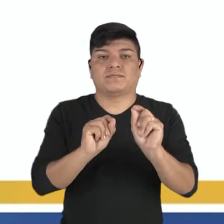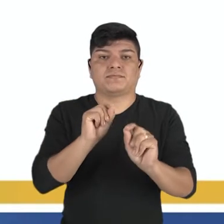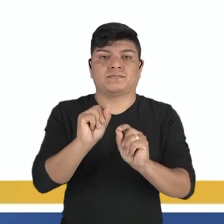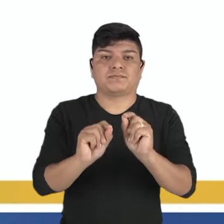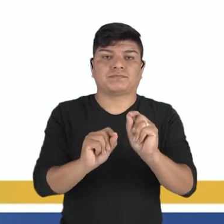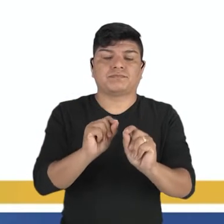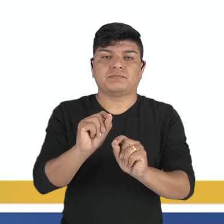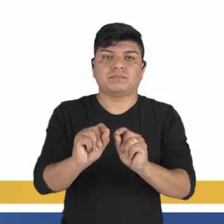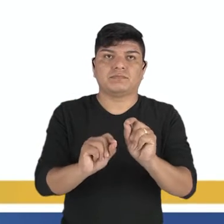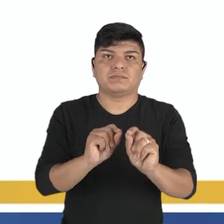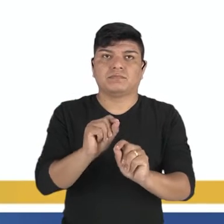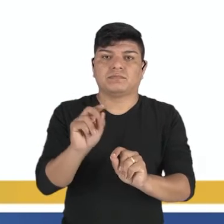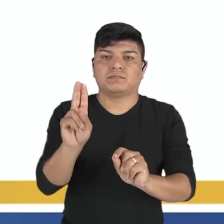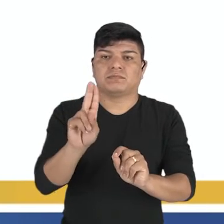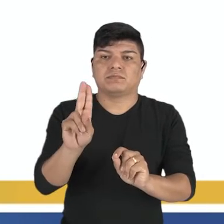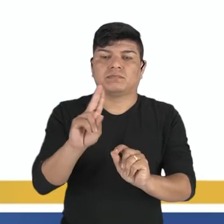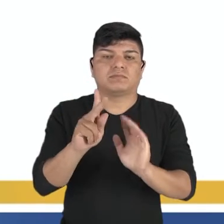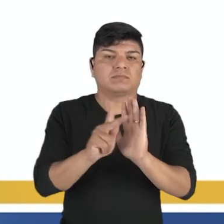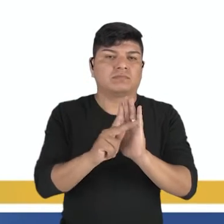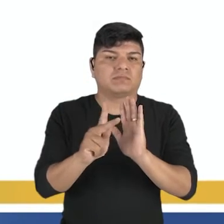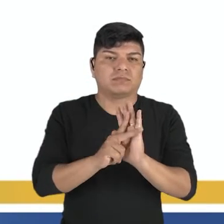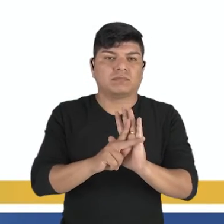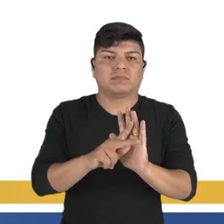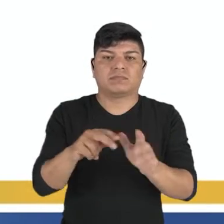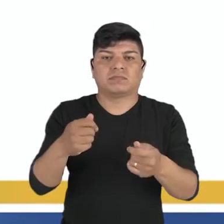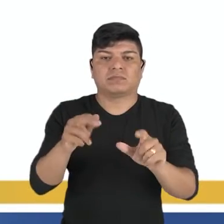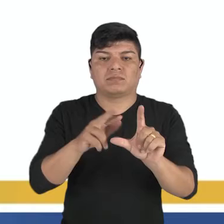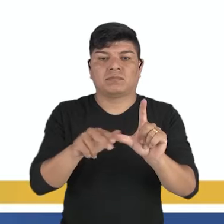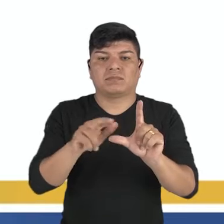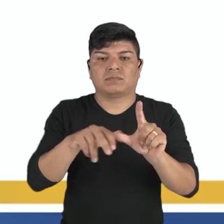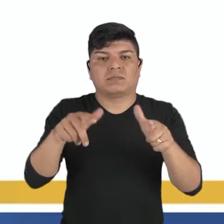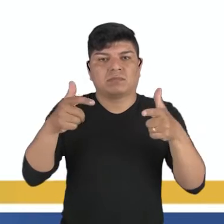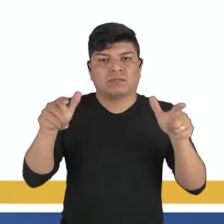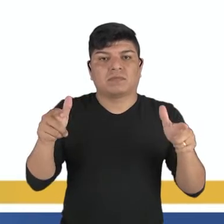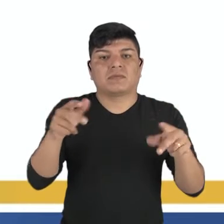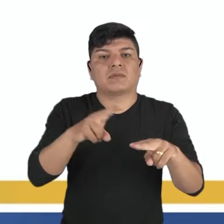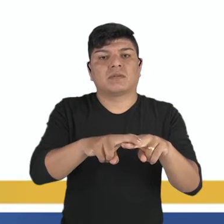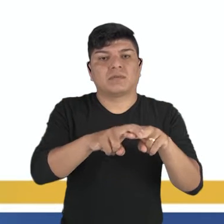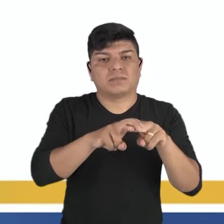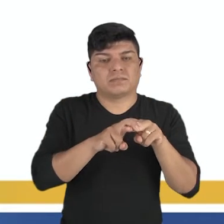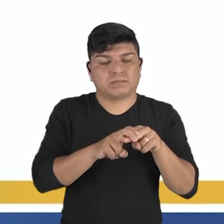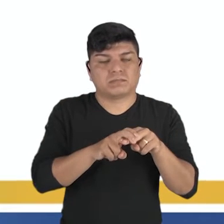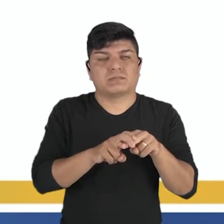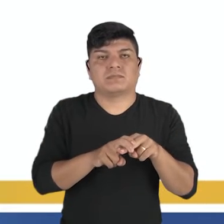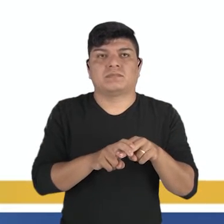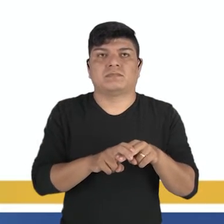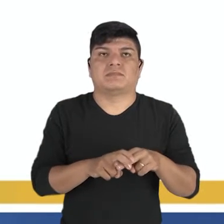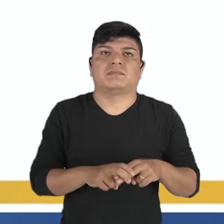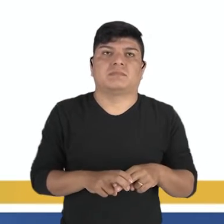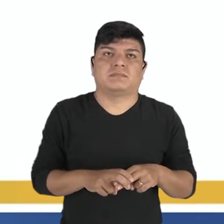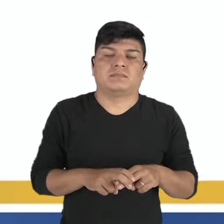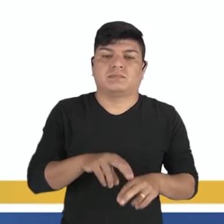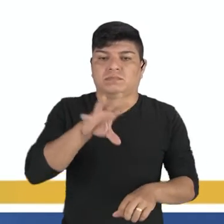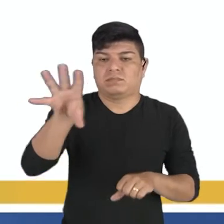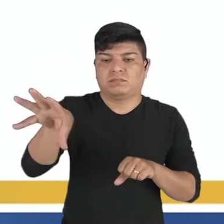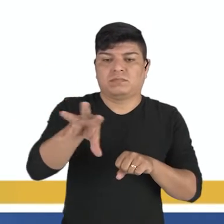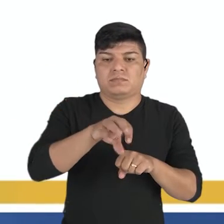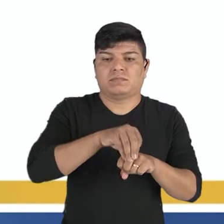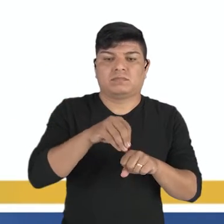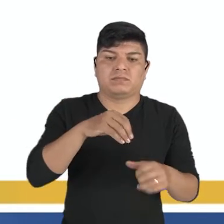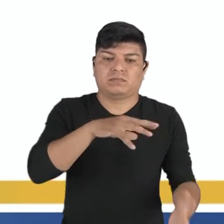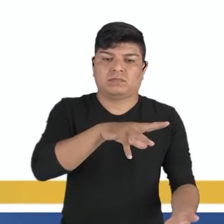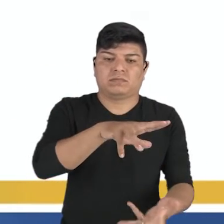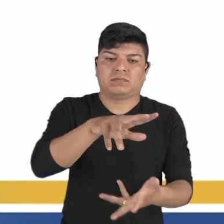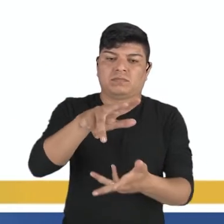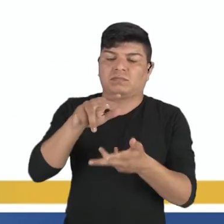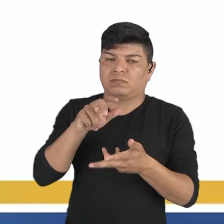que nomes próprios devem ter letra maiúscula. Então, nosso conhecimento de